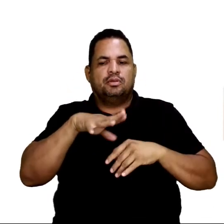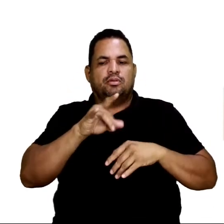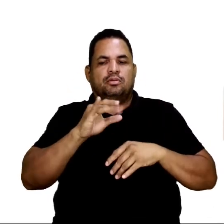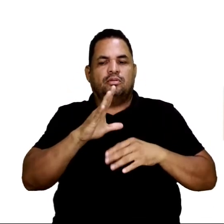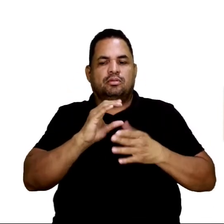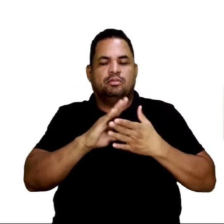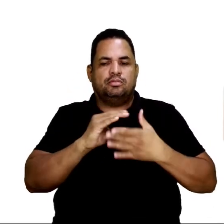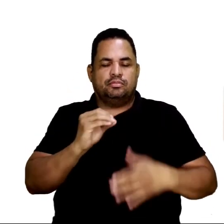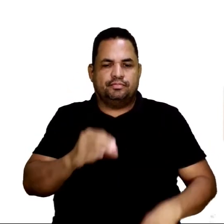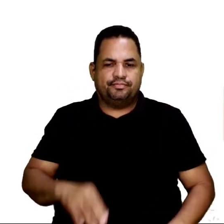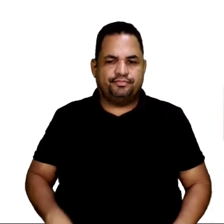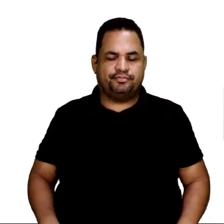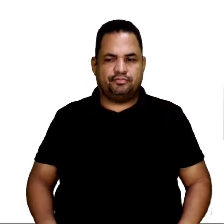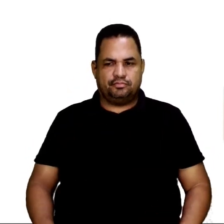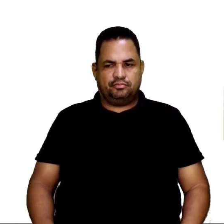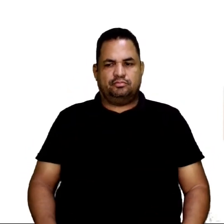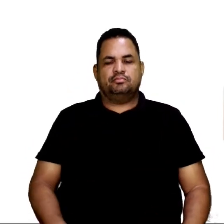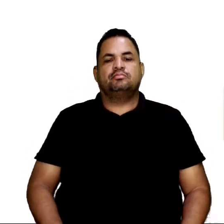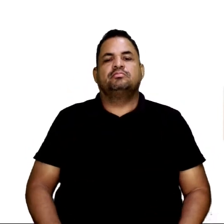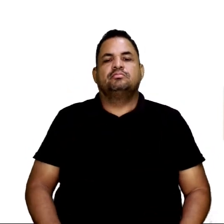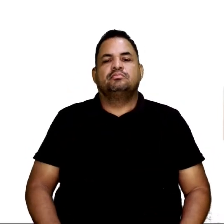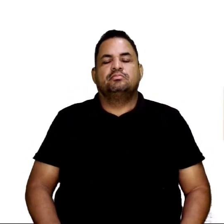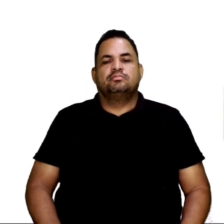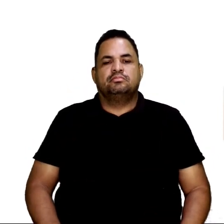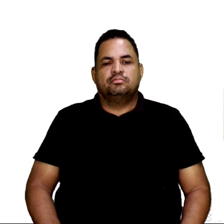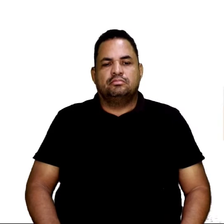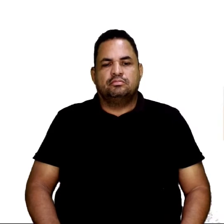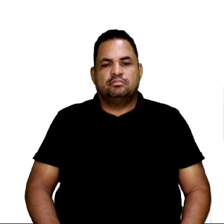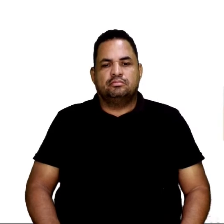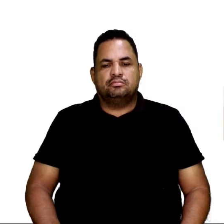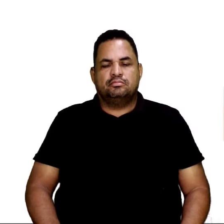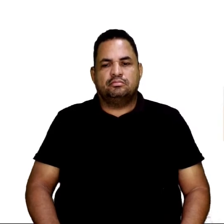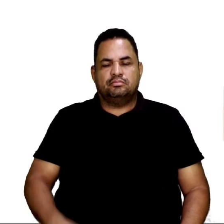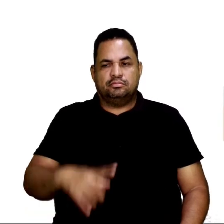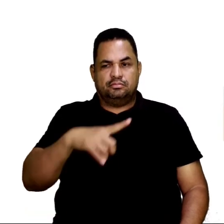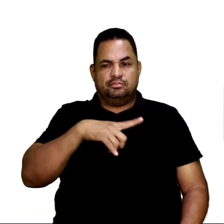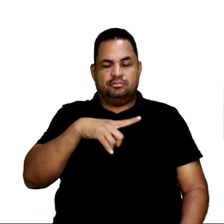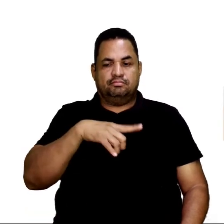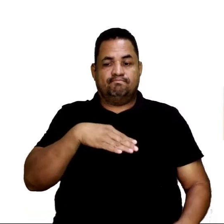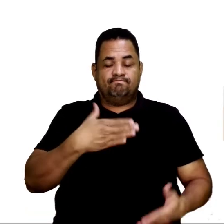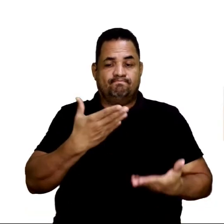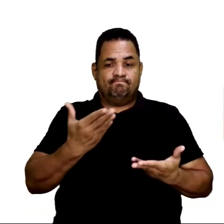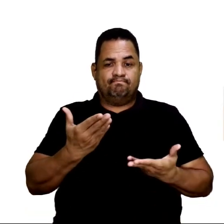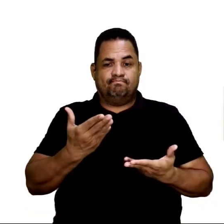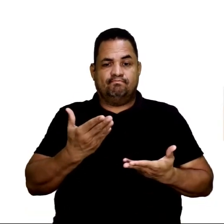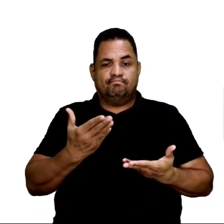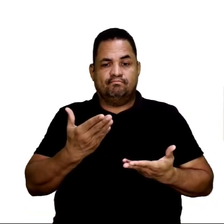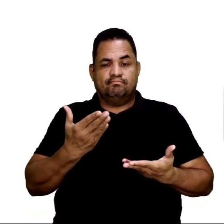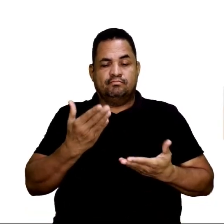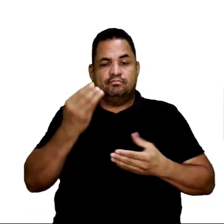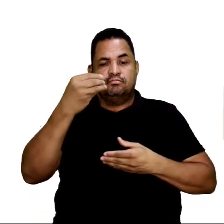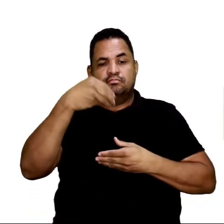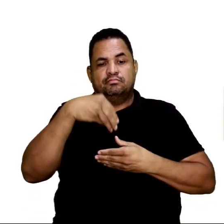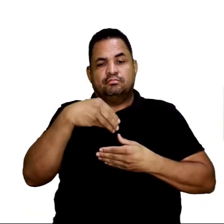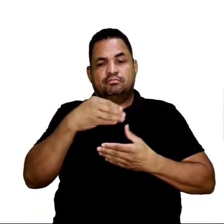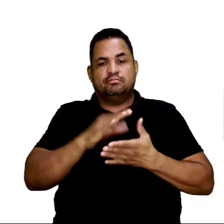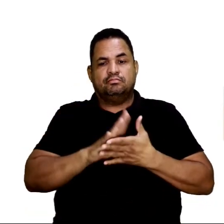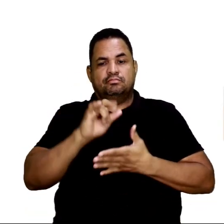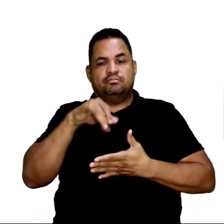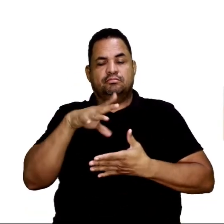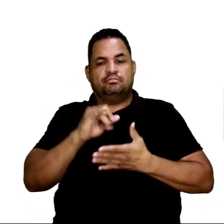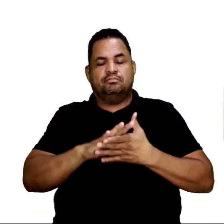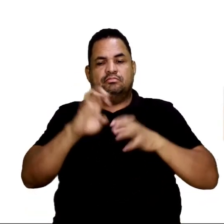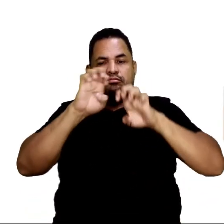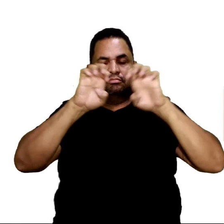um dos anexos embrionários, o âmnio? Pois é. Então, esse âmnio está dentro, aliás, o âmnio que é essa